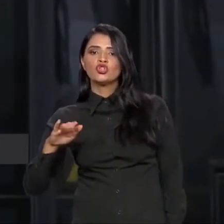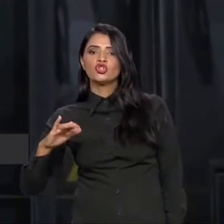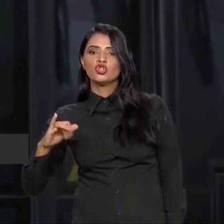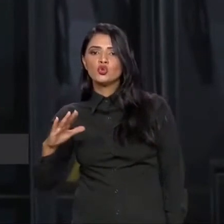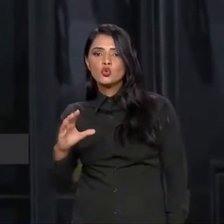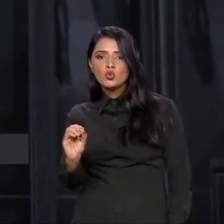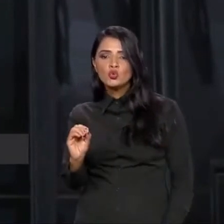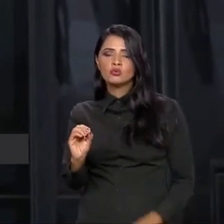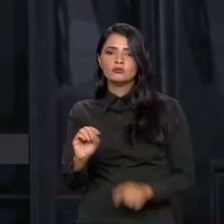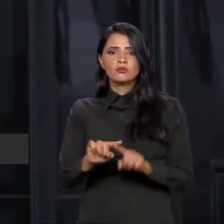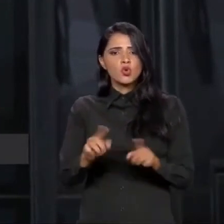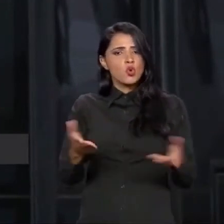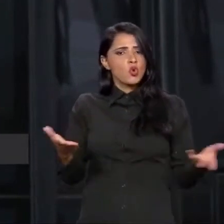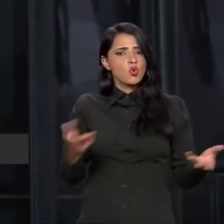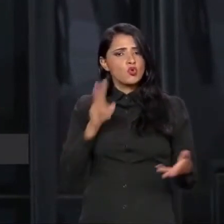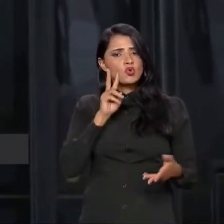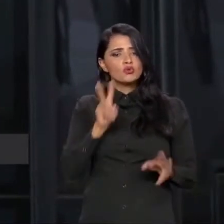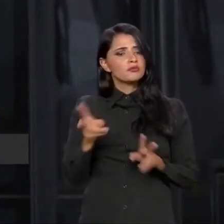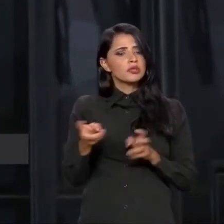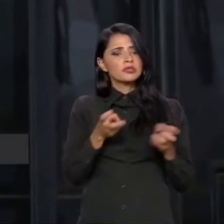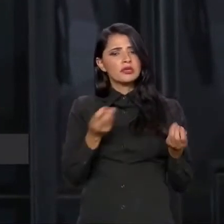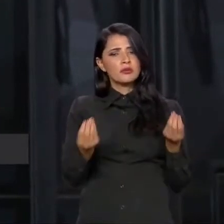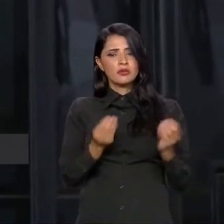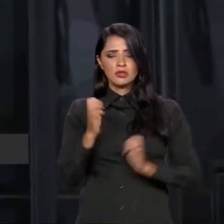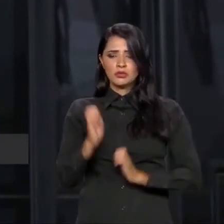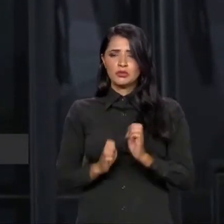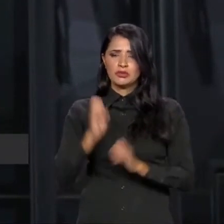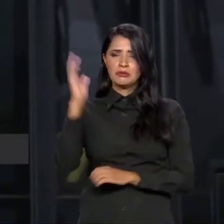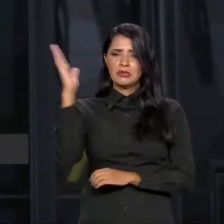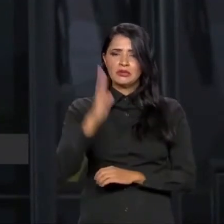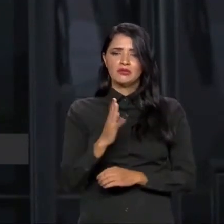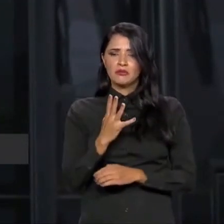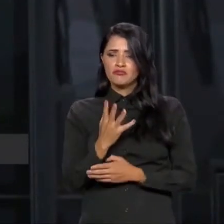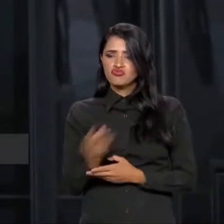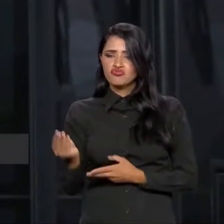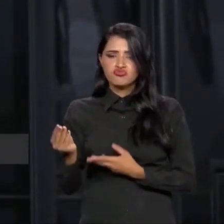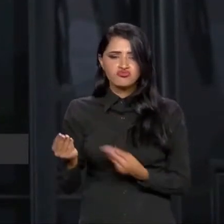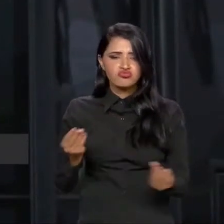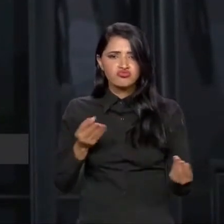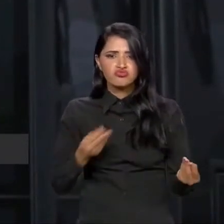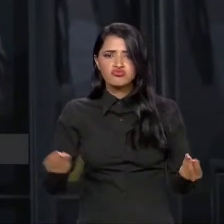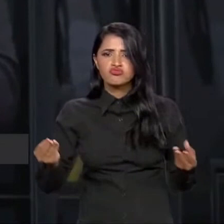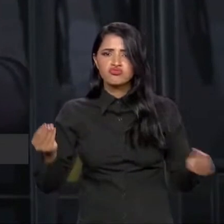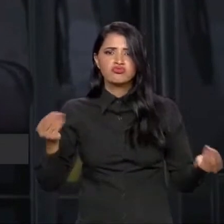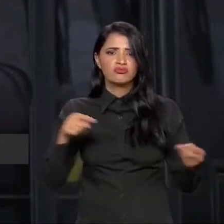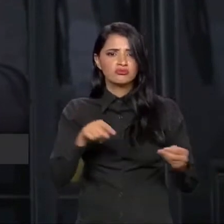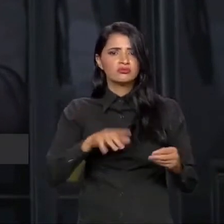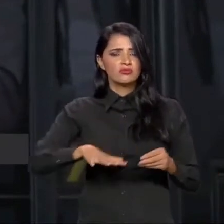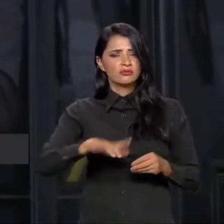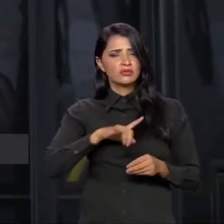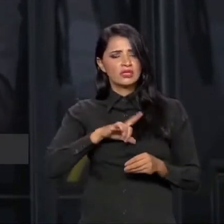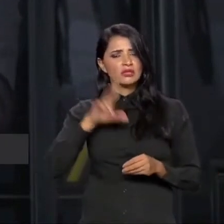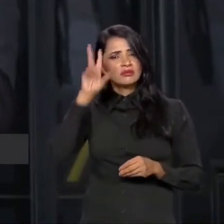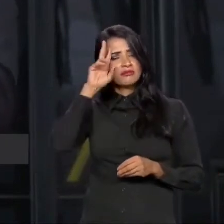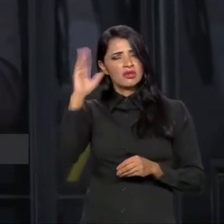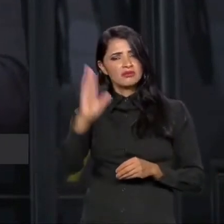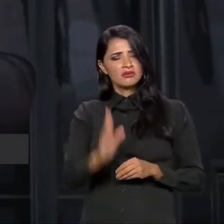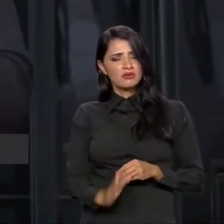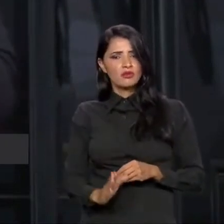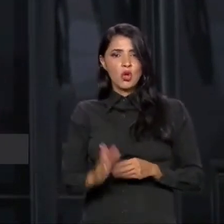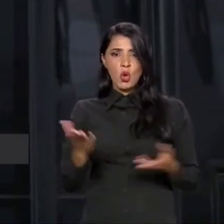A indústria brasileira está sumindo do cenário do nosso país. Hoje, a indústria representa